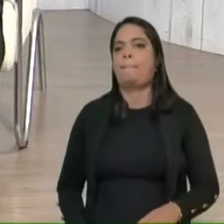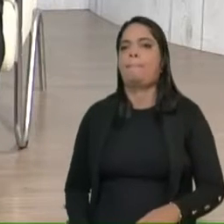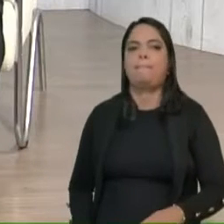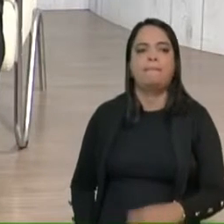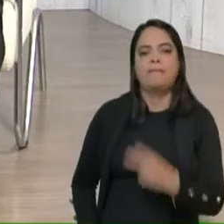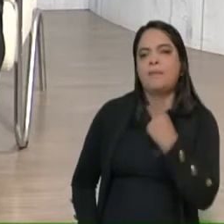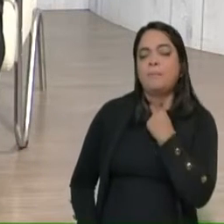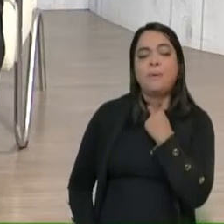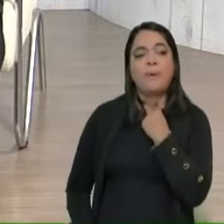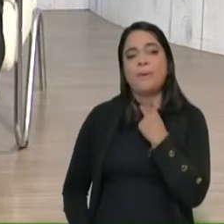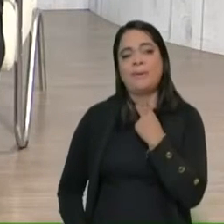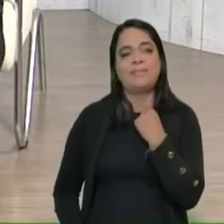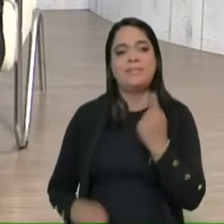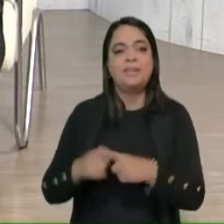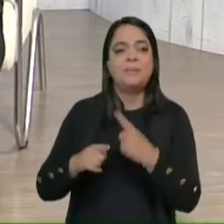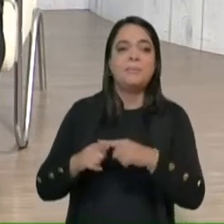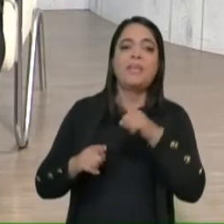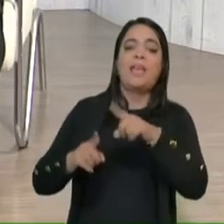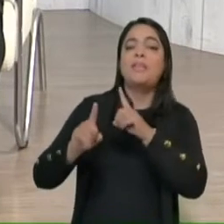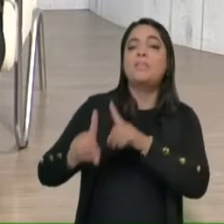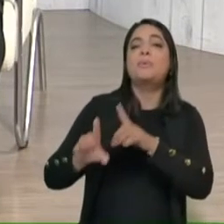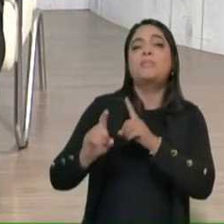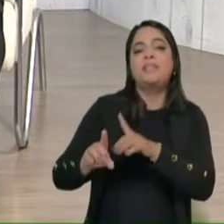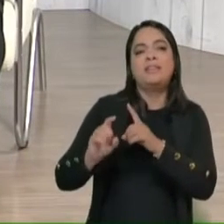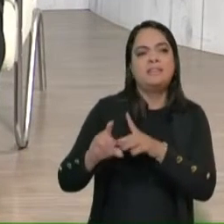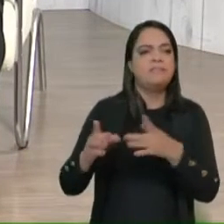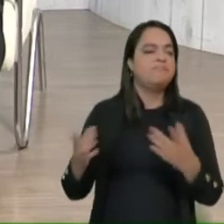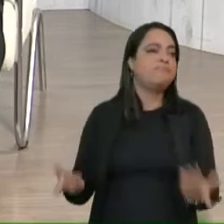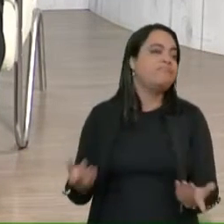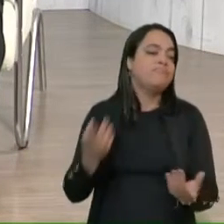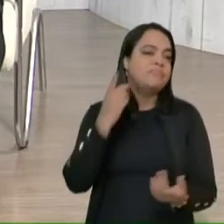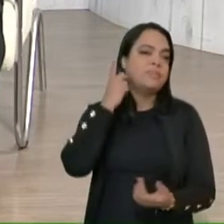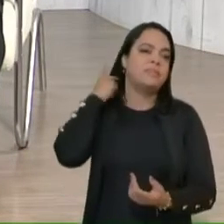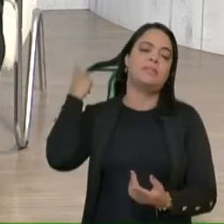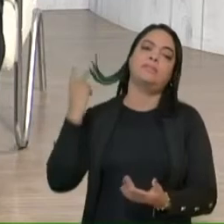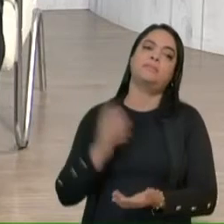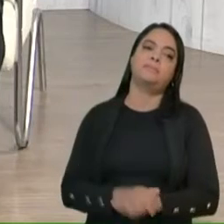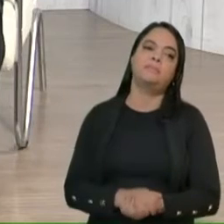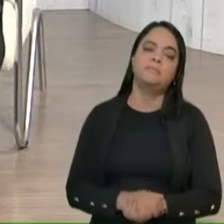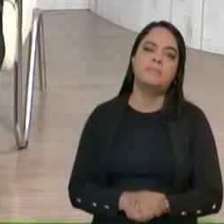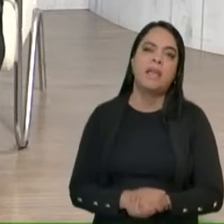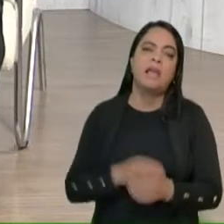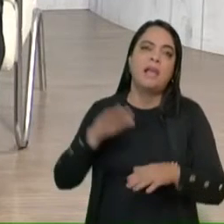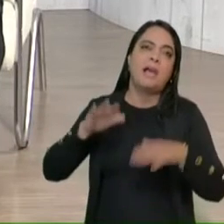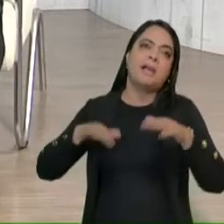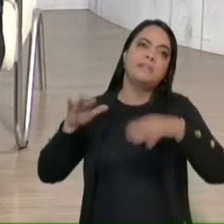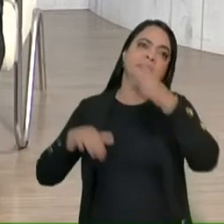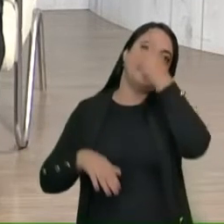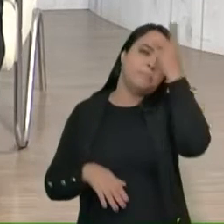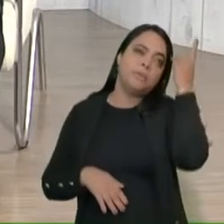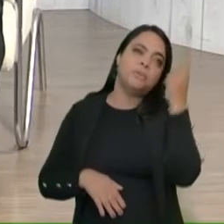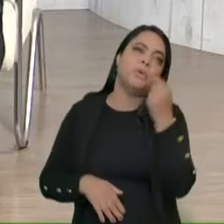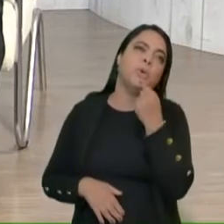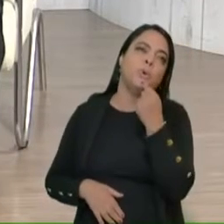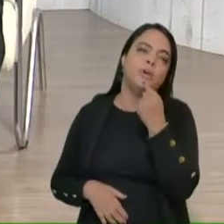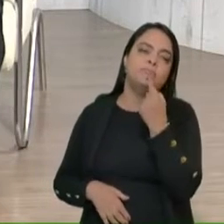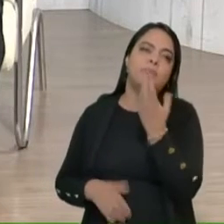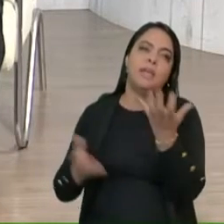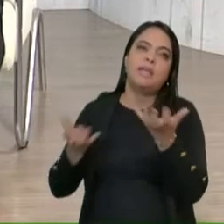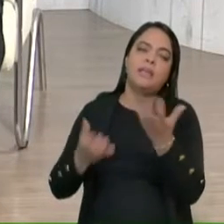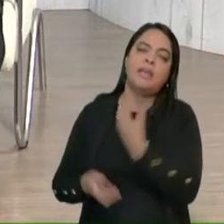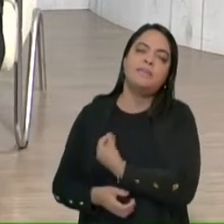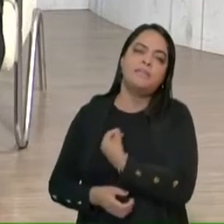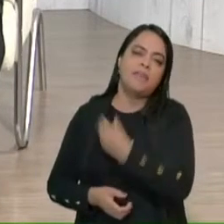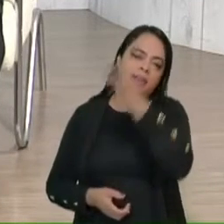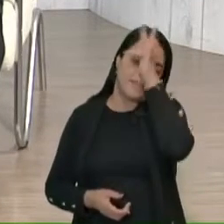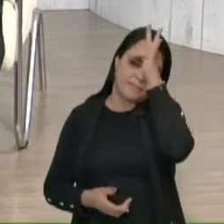né porque é uma questão de doutrina né Eh Às vezes as pessoas buscam viver a fé